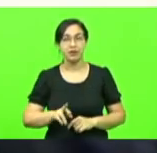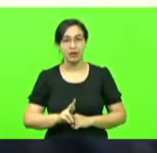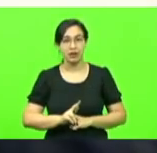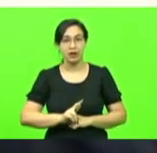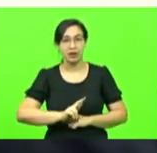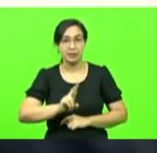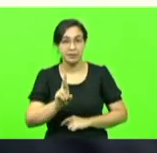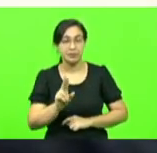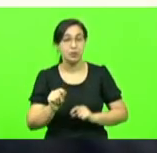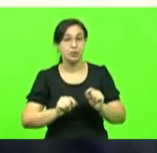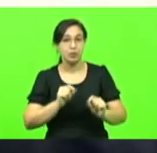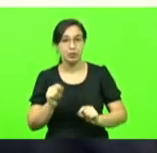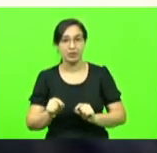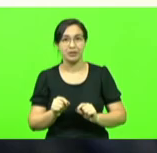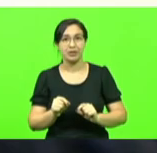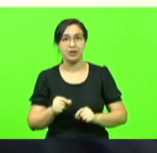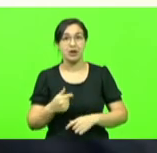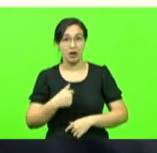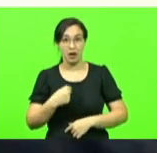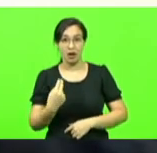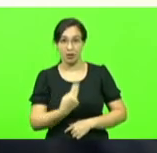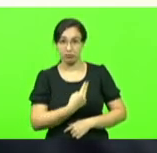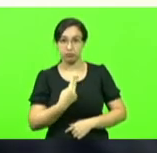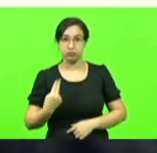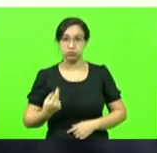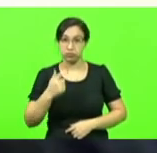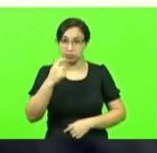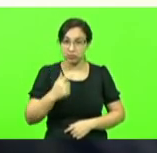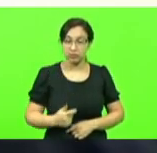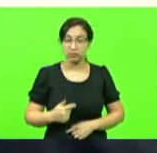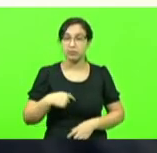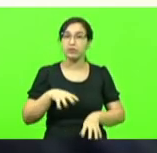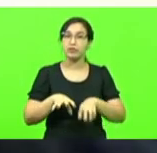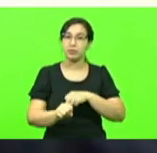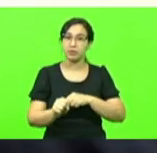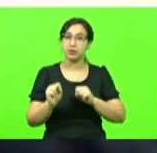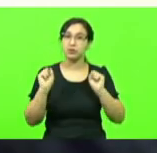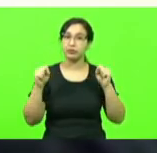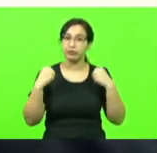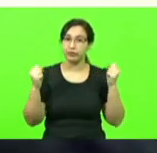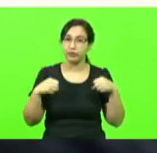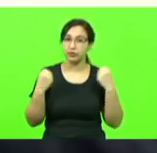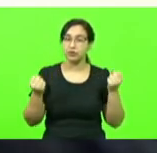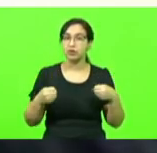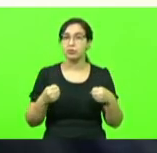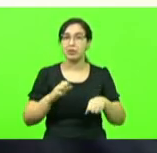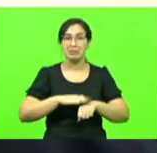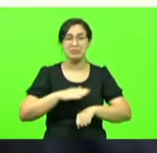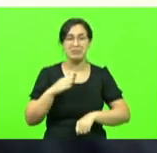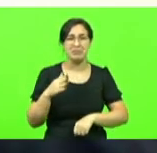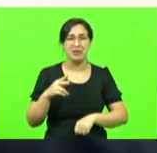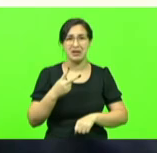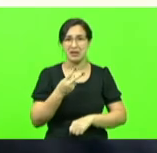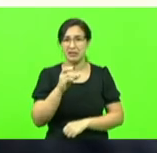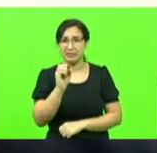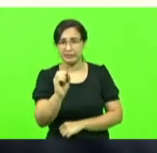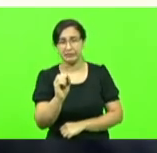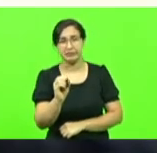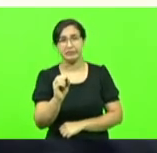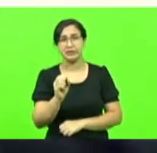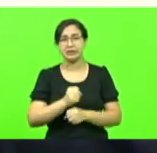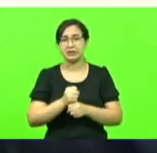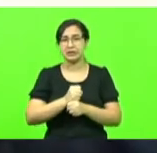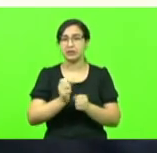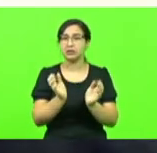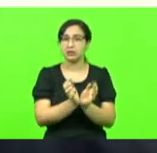profissional, como Jean, minha formação é fisioterapia, eu tenho mais de 20 anos de APAE, fui coordenador